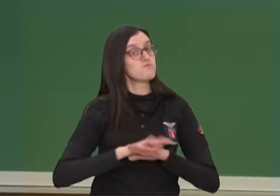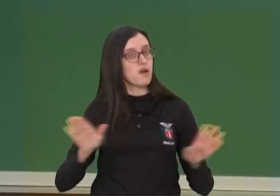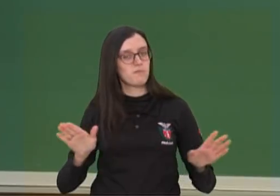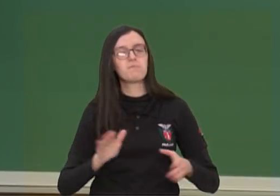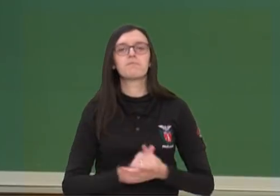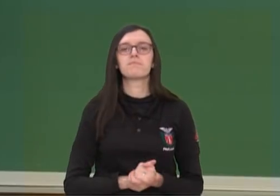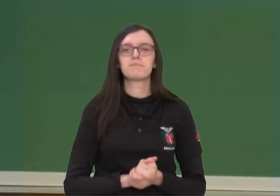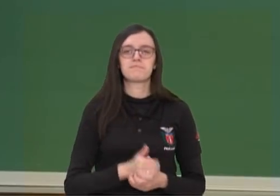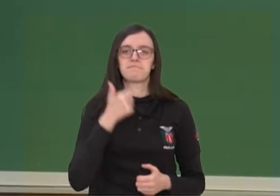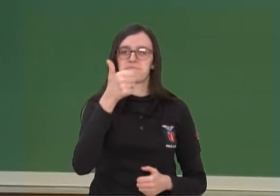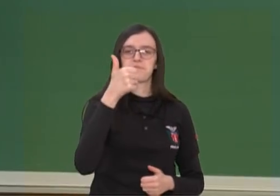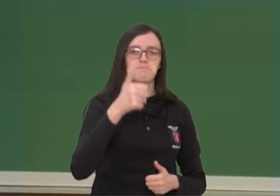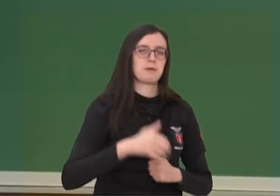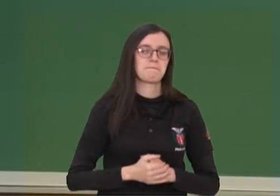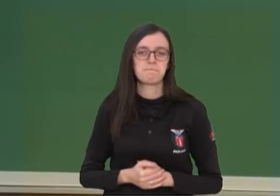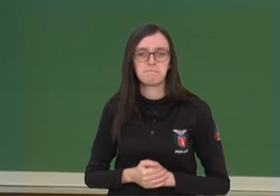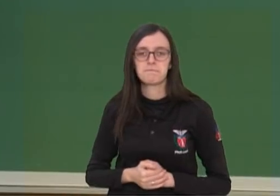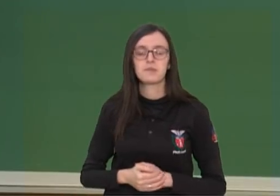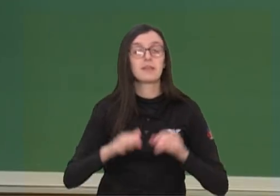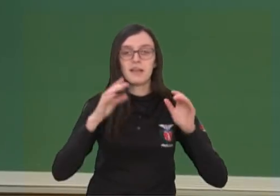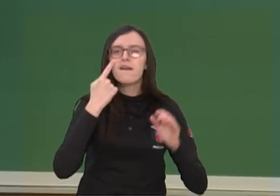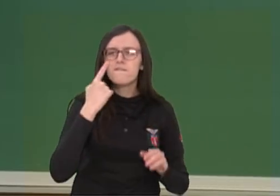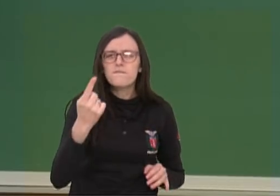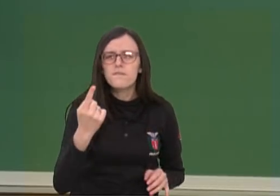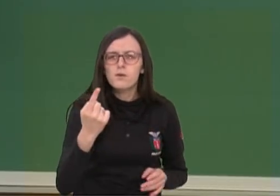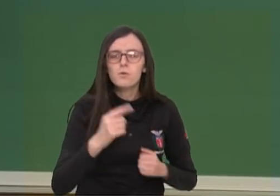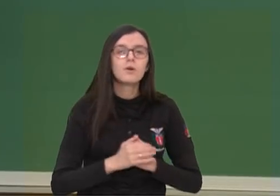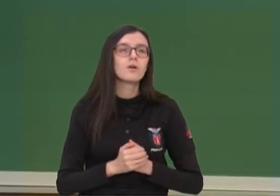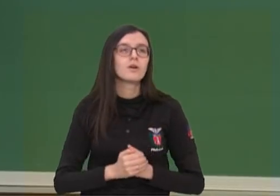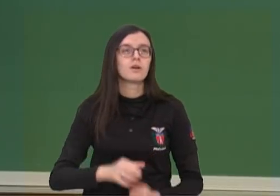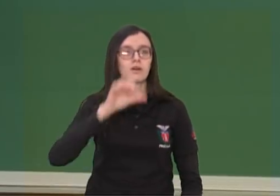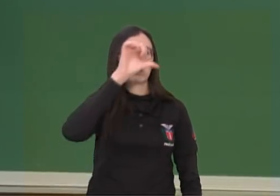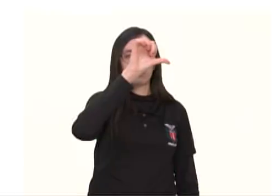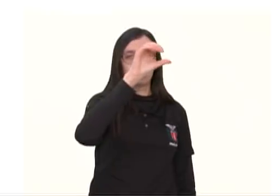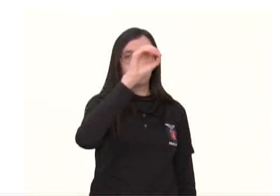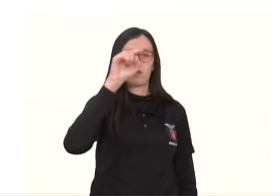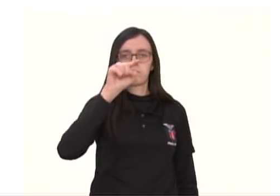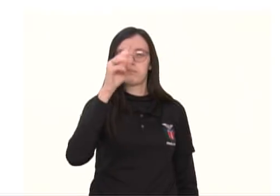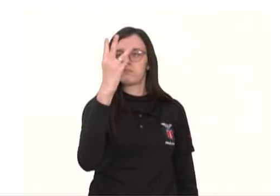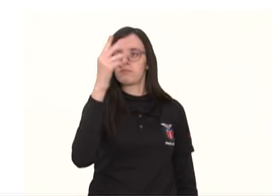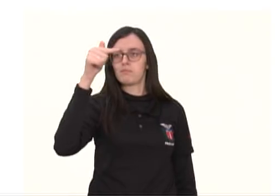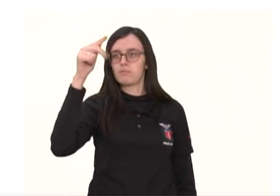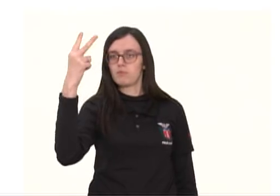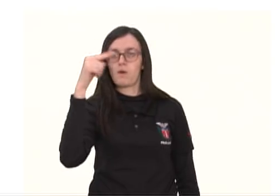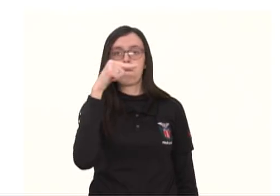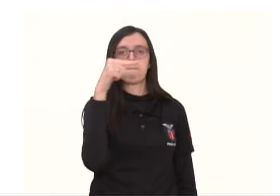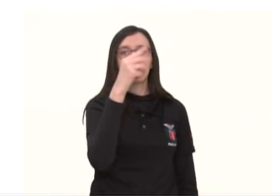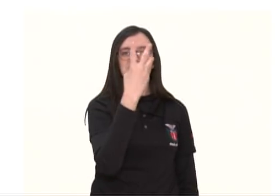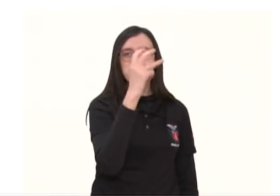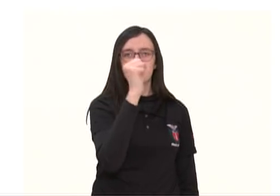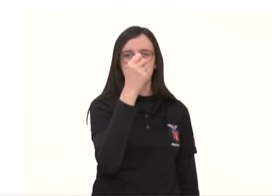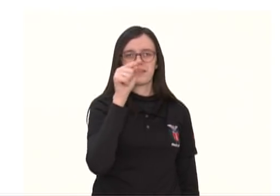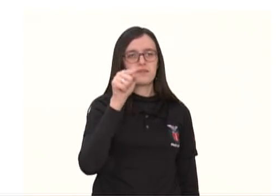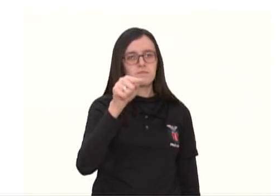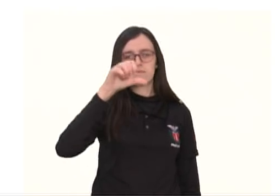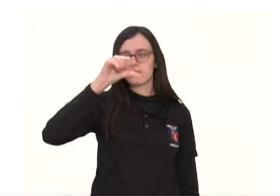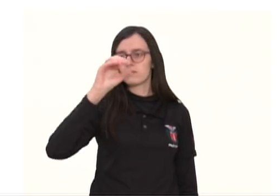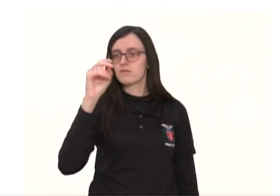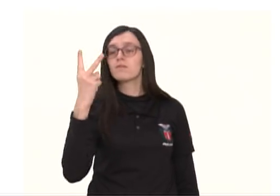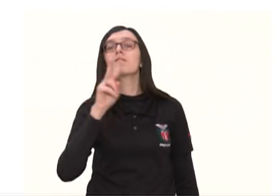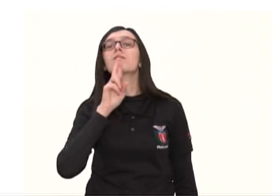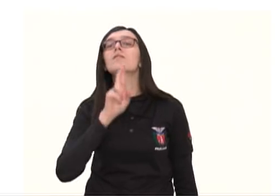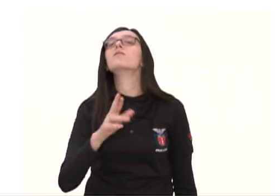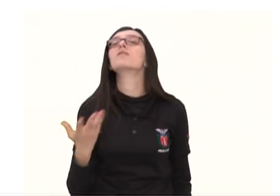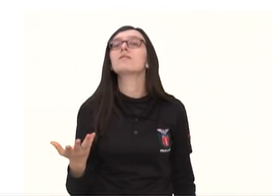Certo? Muito bem. Então, quer dizer que 900.372 menos 38.902 vai